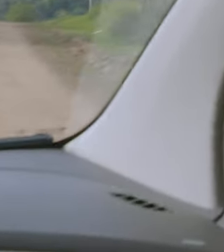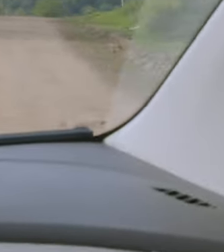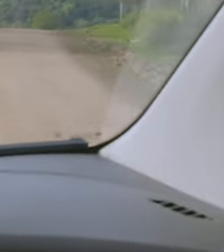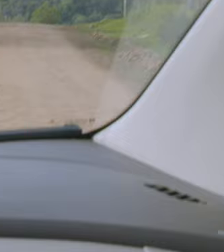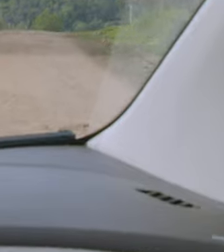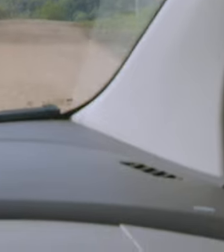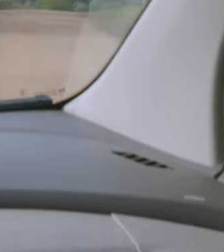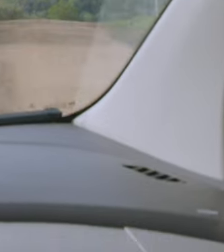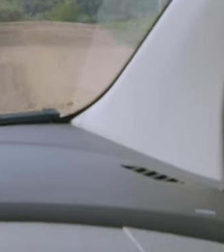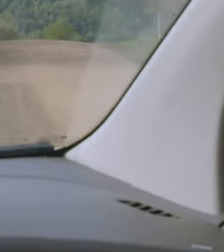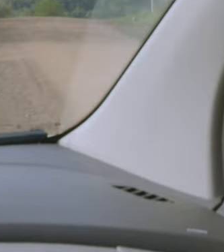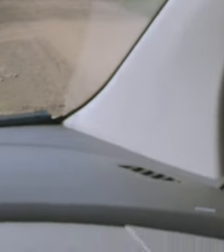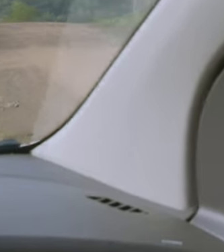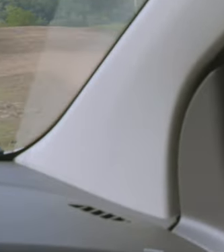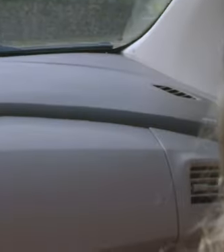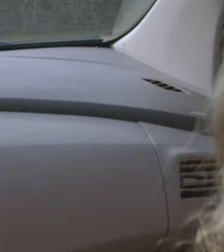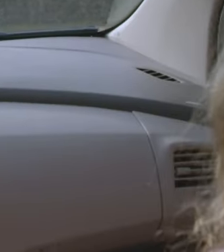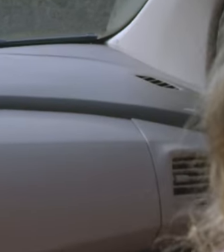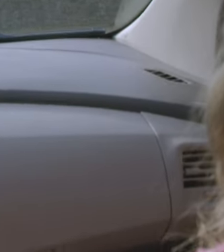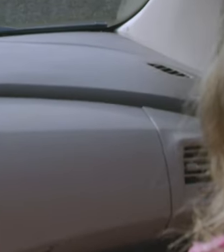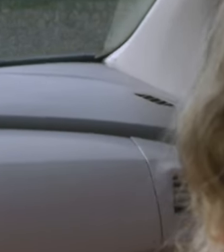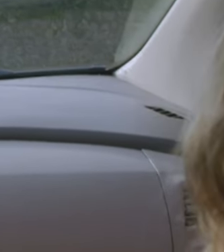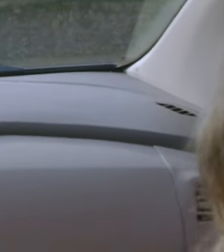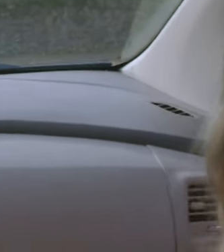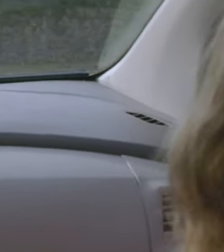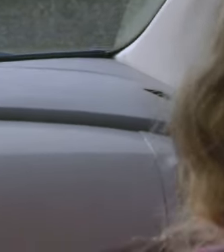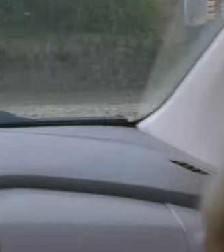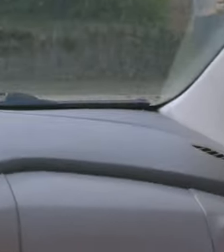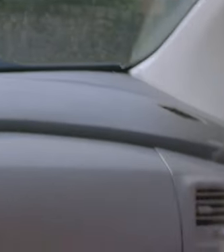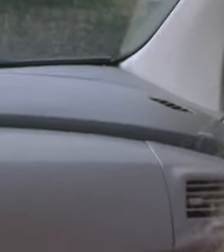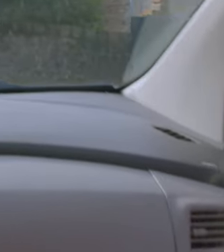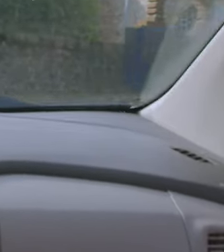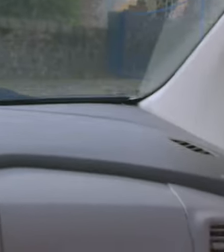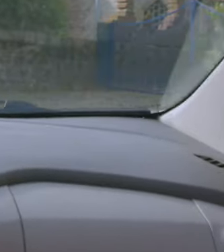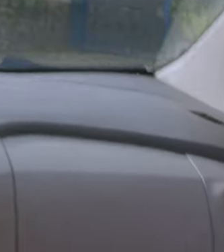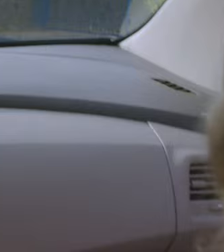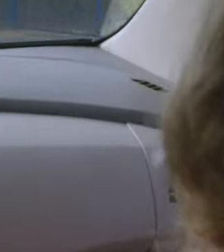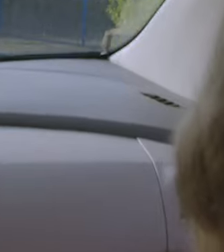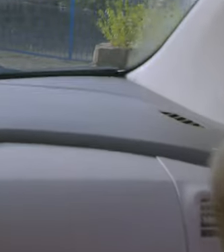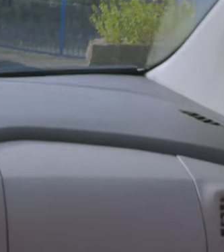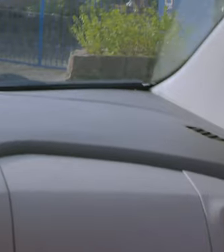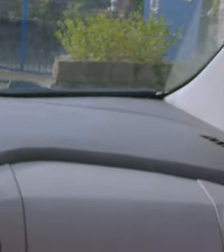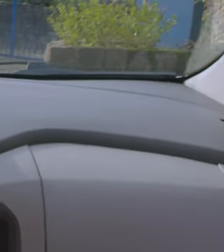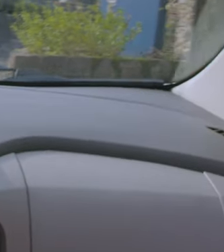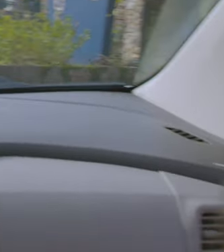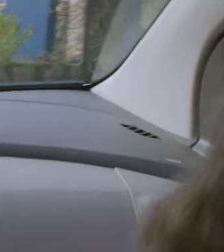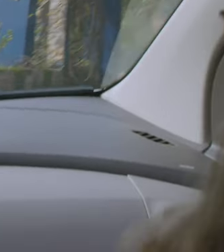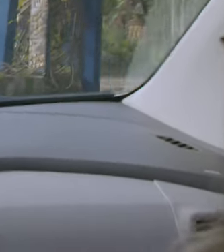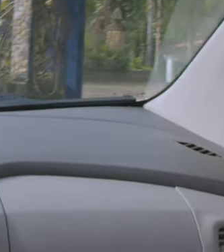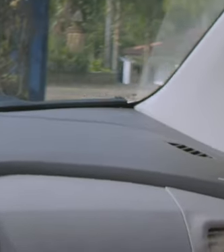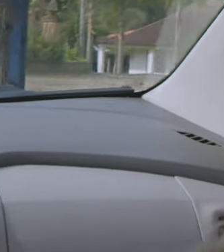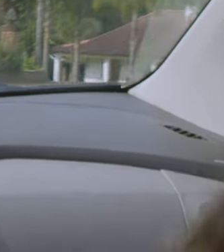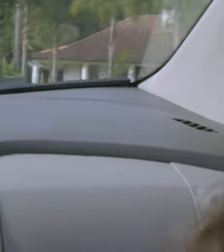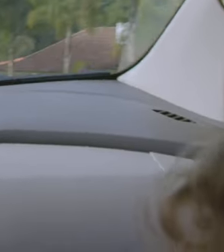Encruzilhada e dobram à esquerda chegam em um local com um Pórtico azul com trepadeiras passam